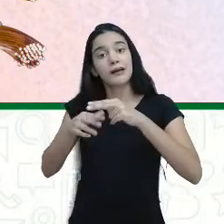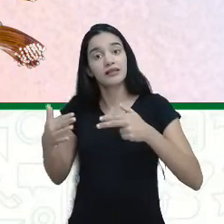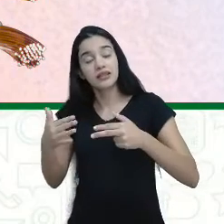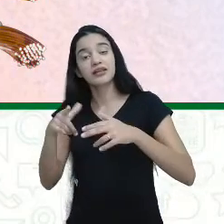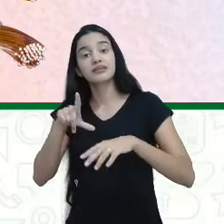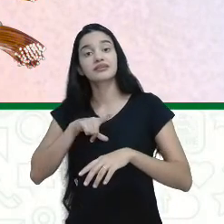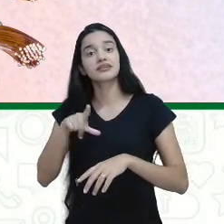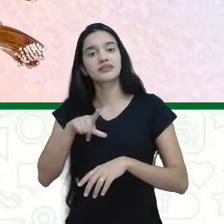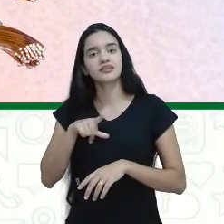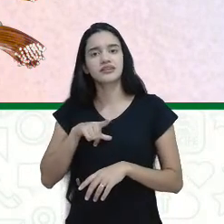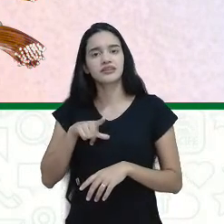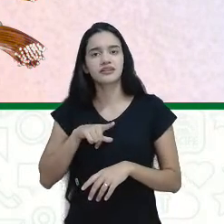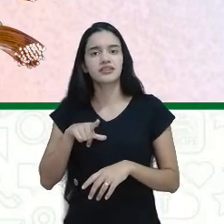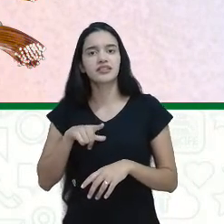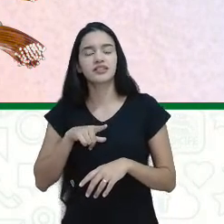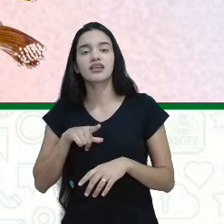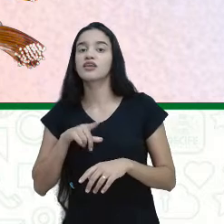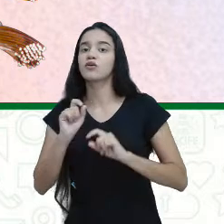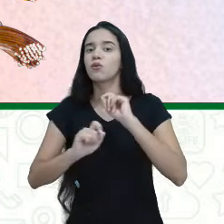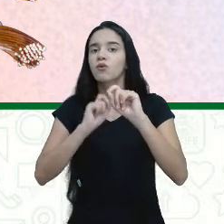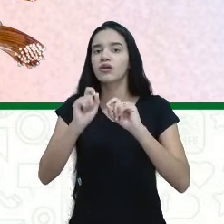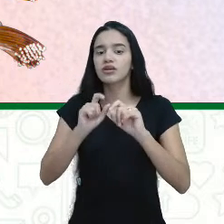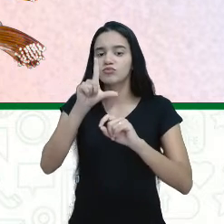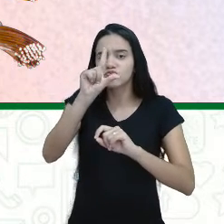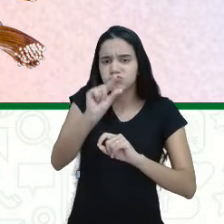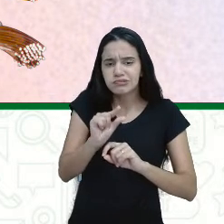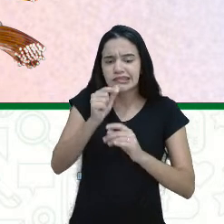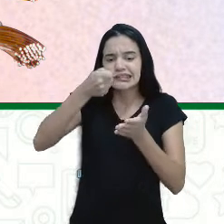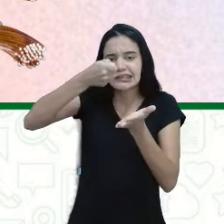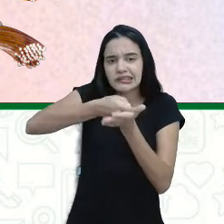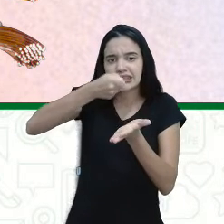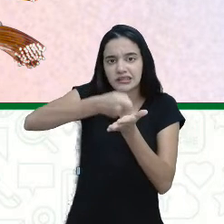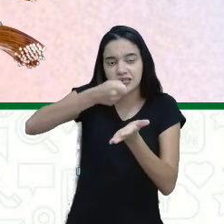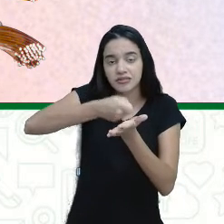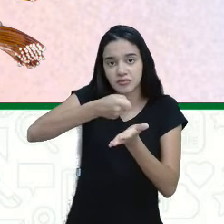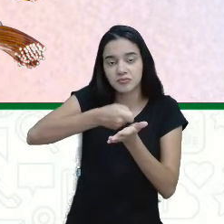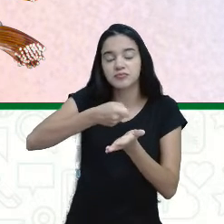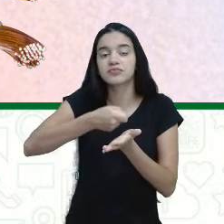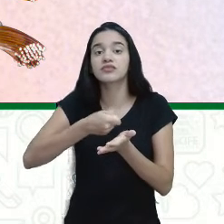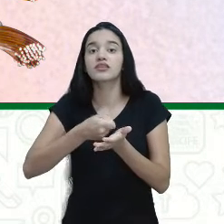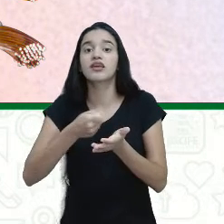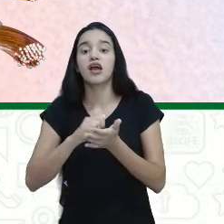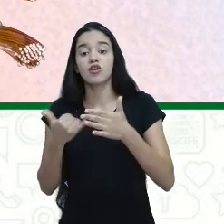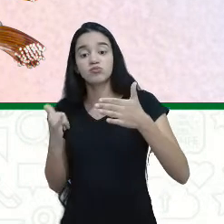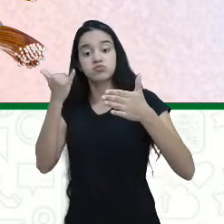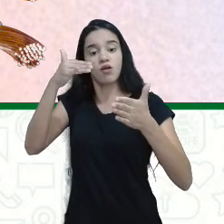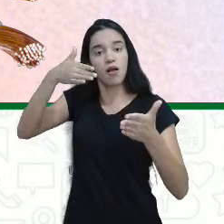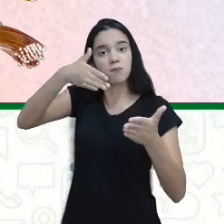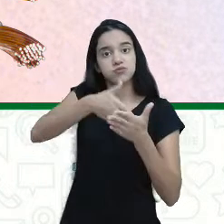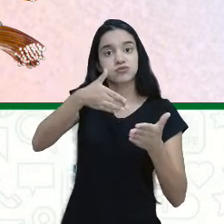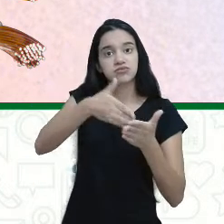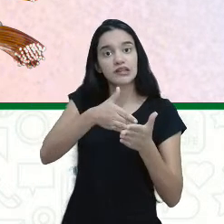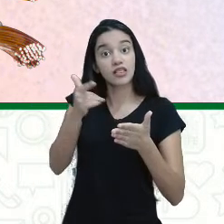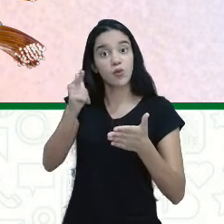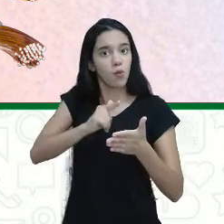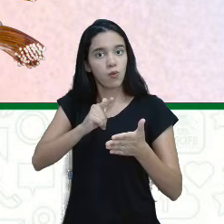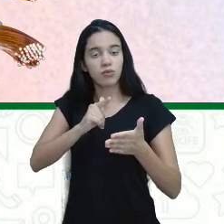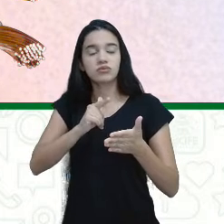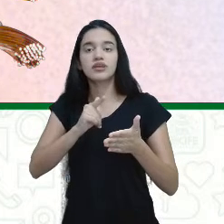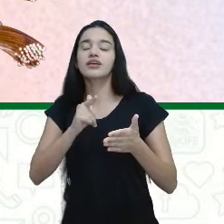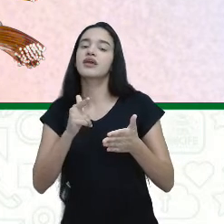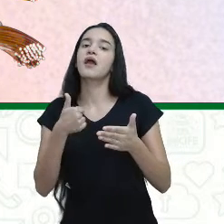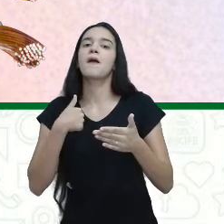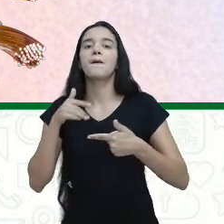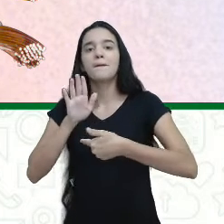apresentam, respectivamente, baixa e alta resistência à passagem de corrente elétrica. Então, eu mostrei aí o